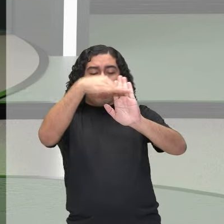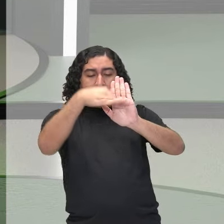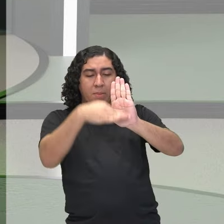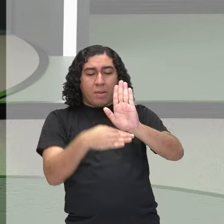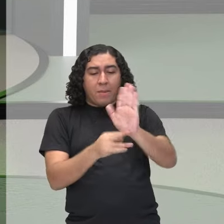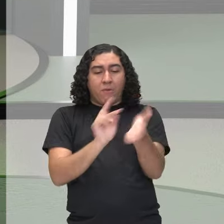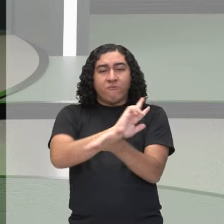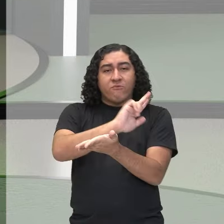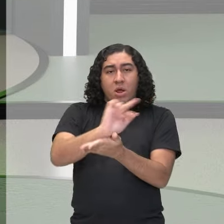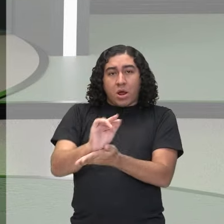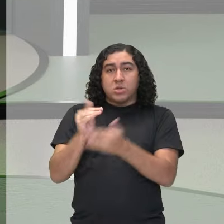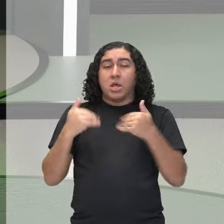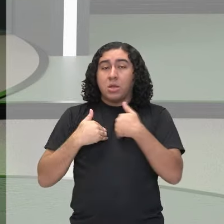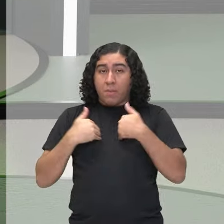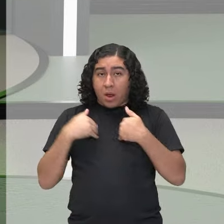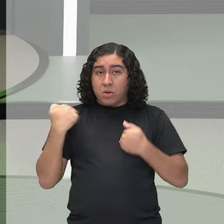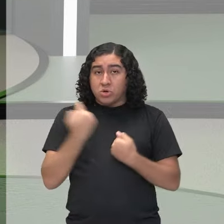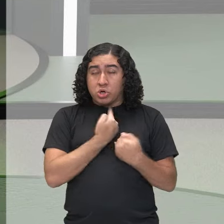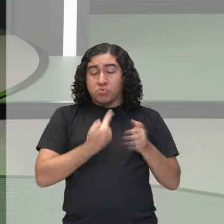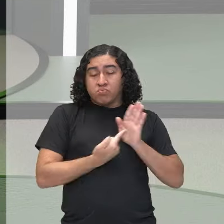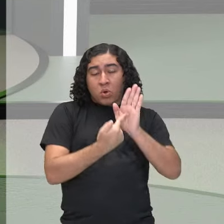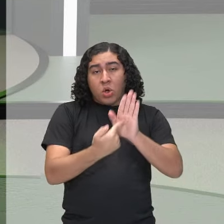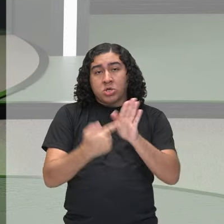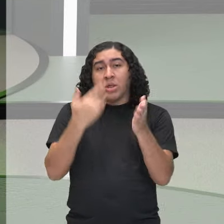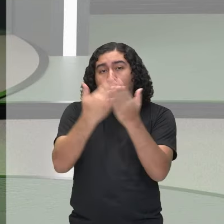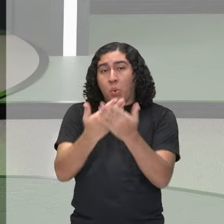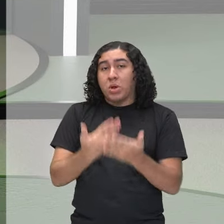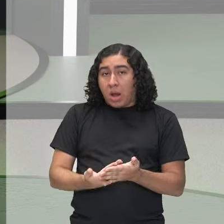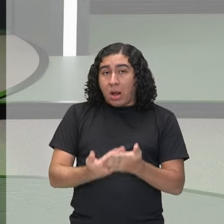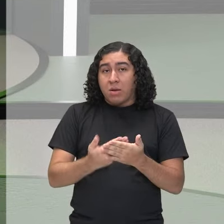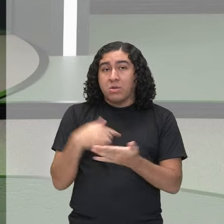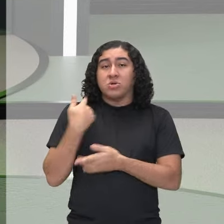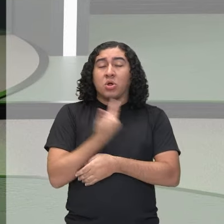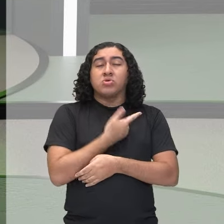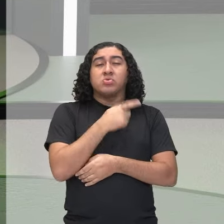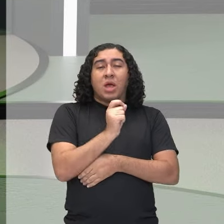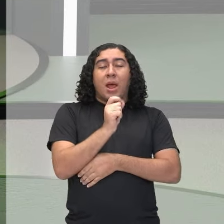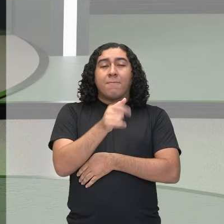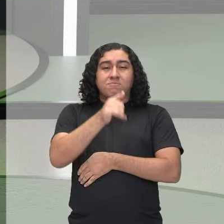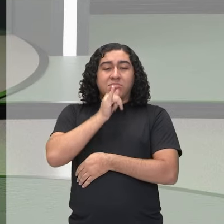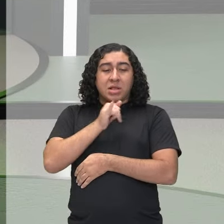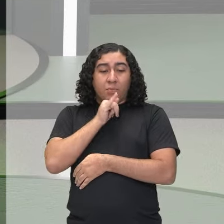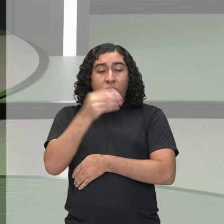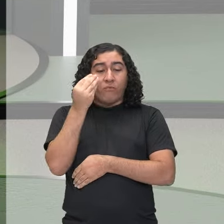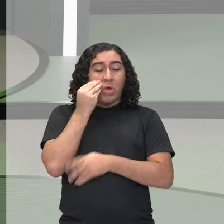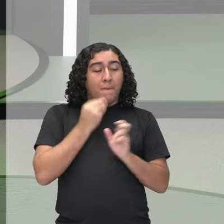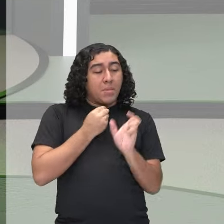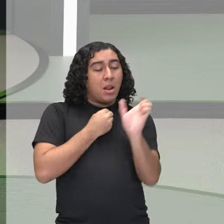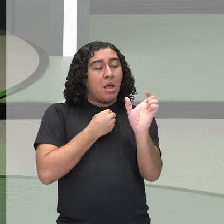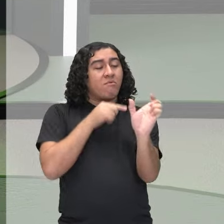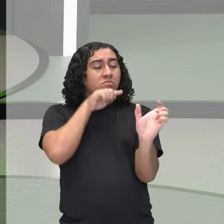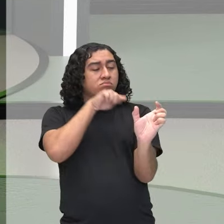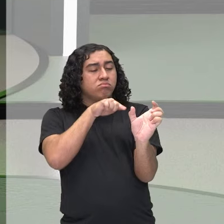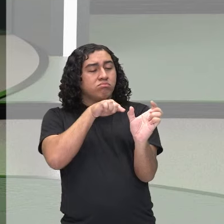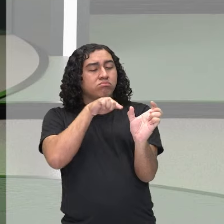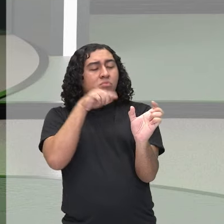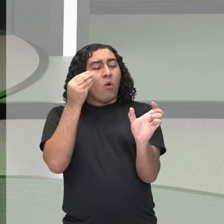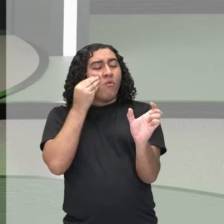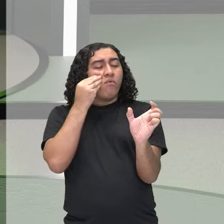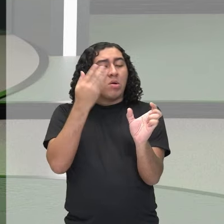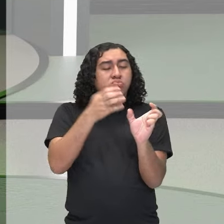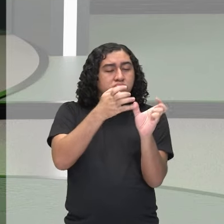diversidade de indivíduos que nós estamos aprendendo a cada aula, a gente olha para a etimologia da palavra, pesquisa o